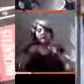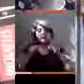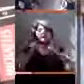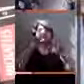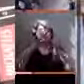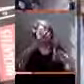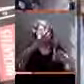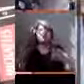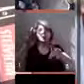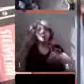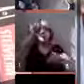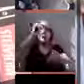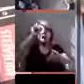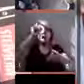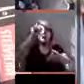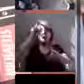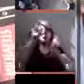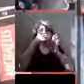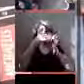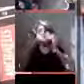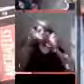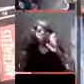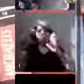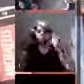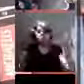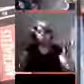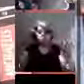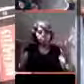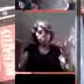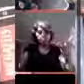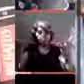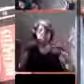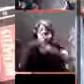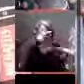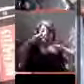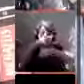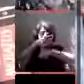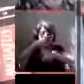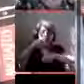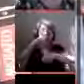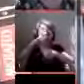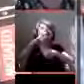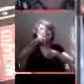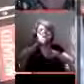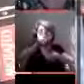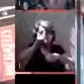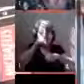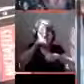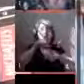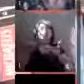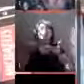e escolho o período que eu quero, eu escolho os países onde estão as páginas que eu